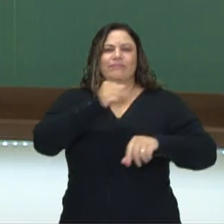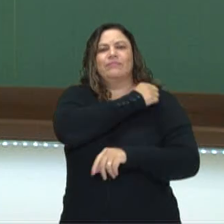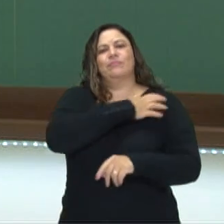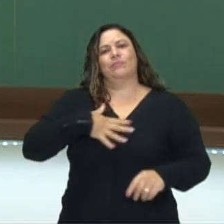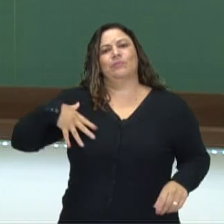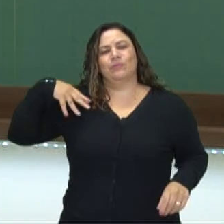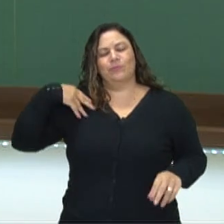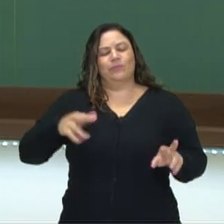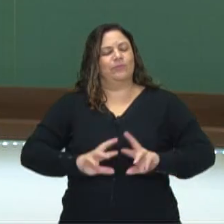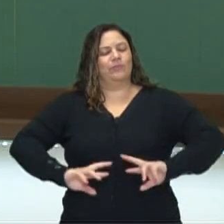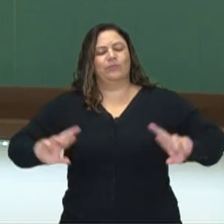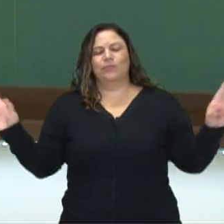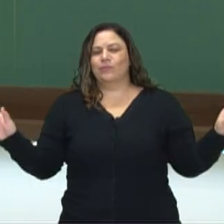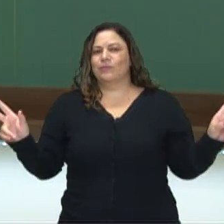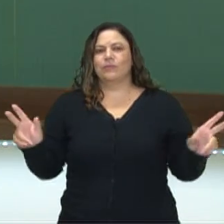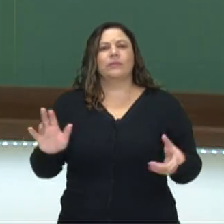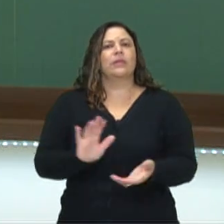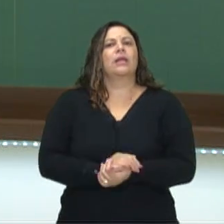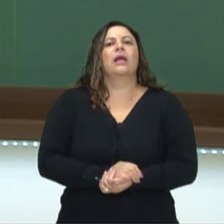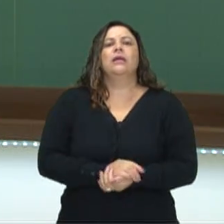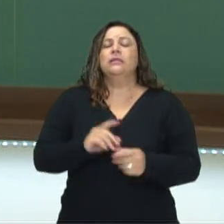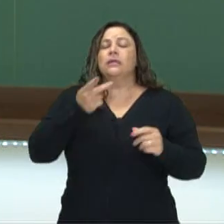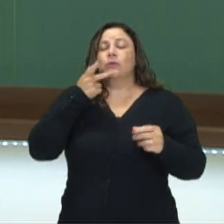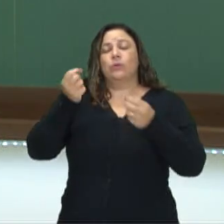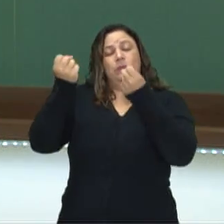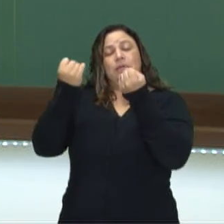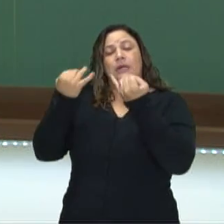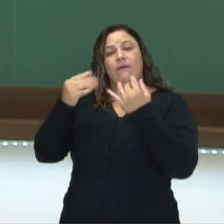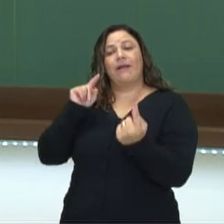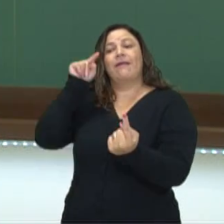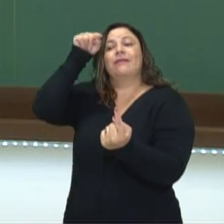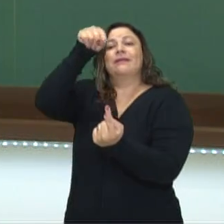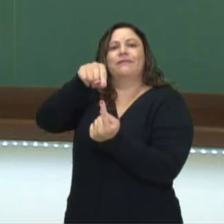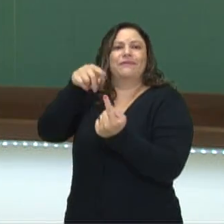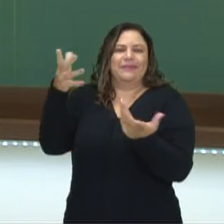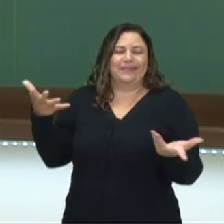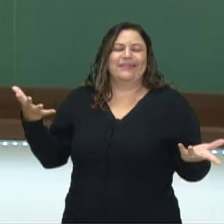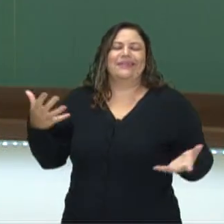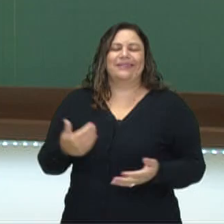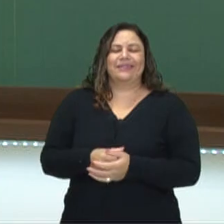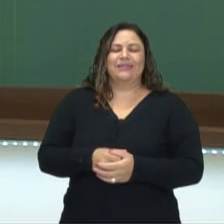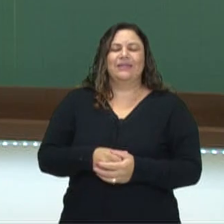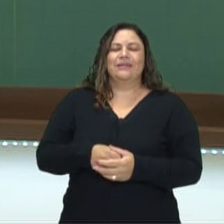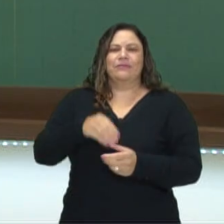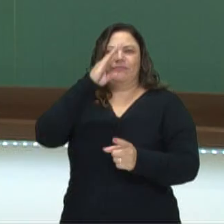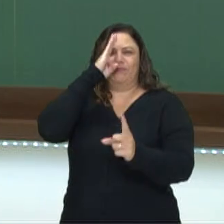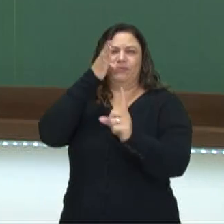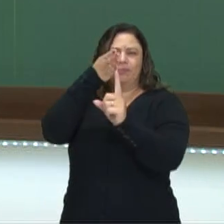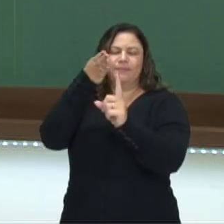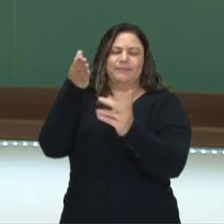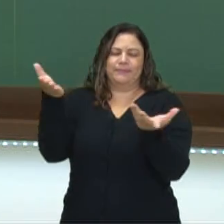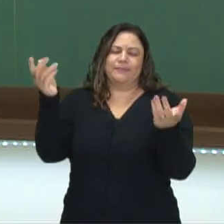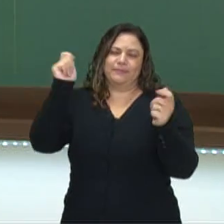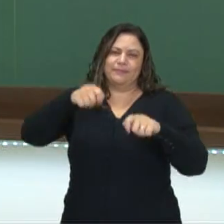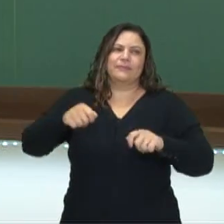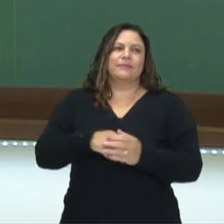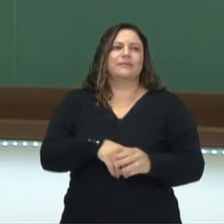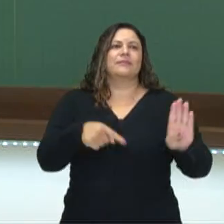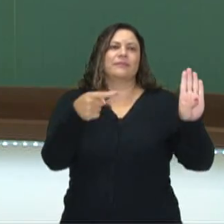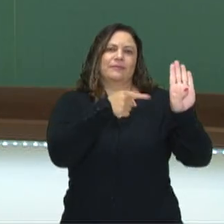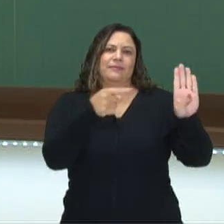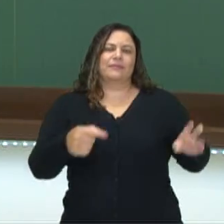pelo Aristóteles, tá? Então, Aristóteles, quando ele fala nessa finalidade, ele está falando justamente sobre a questão da eudaimonia,